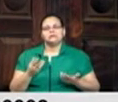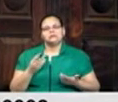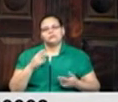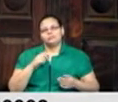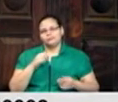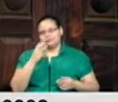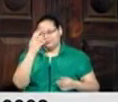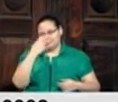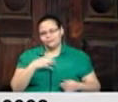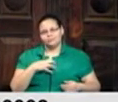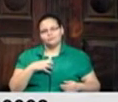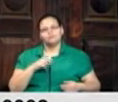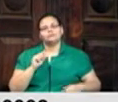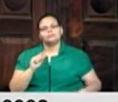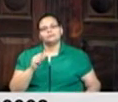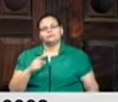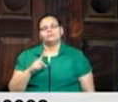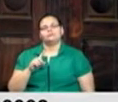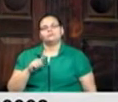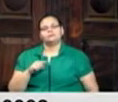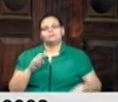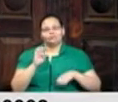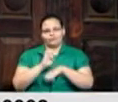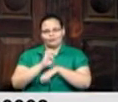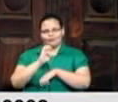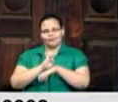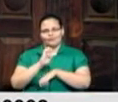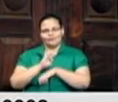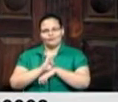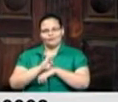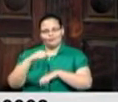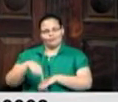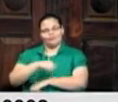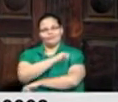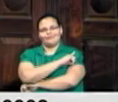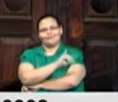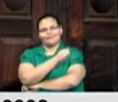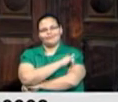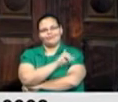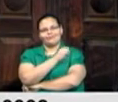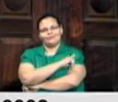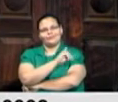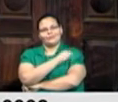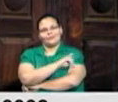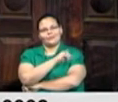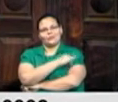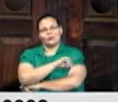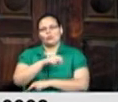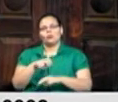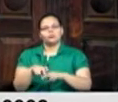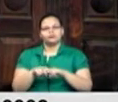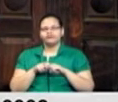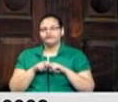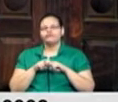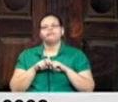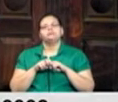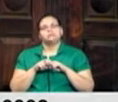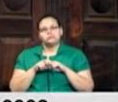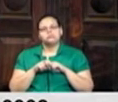calamitosa que vive o estado do Rio de Janeiro, por única